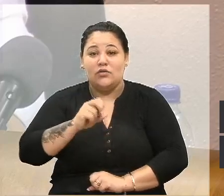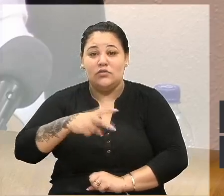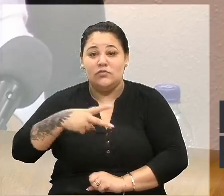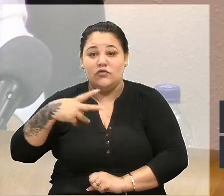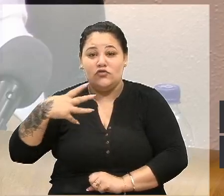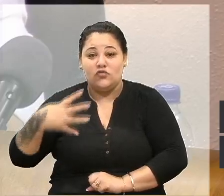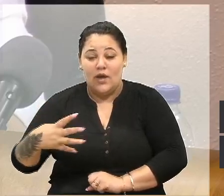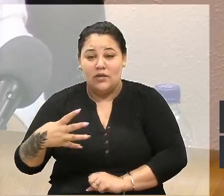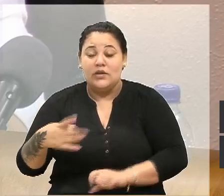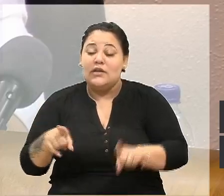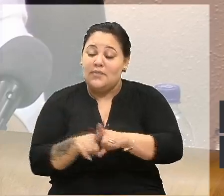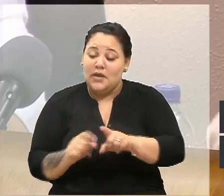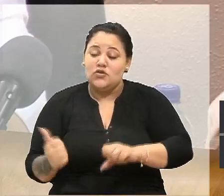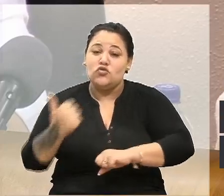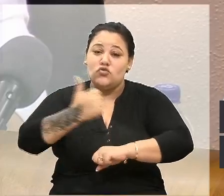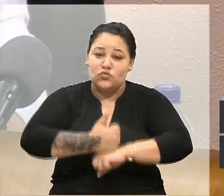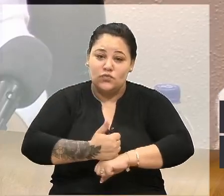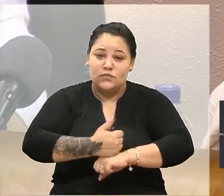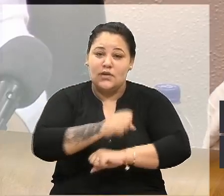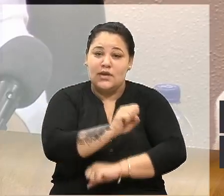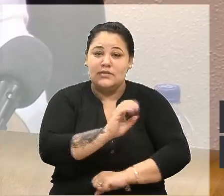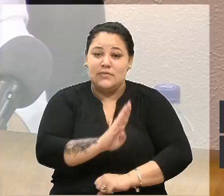SB-1/2024 e substitutivo